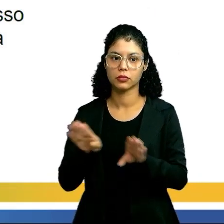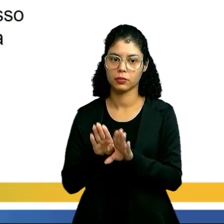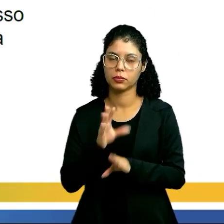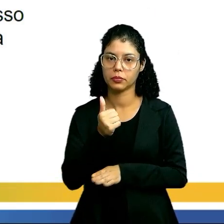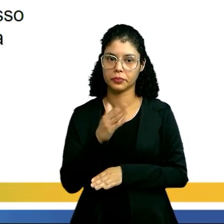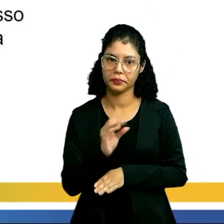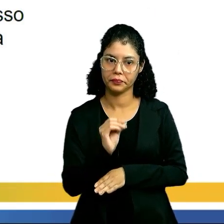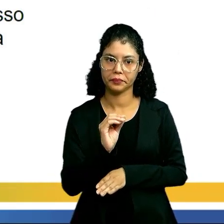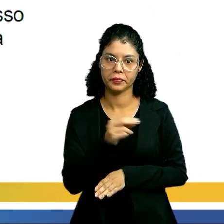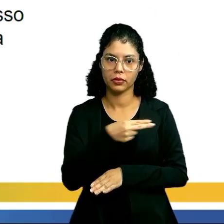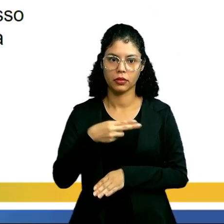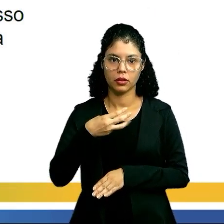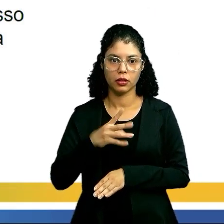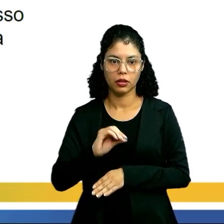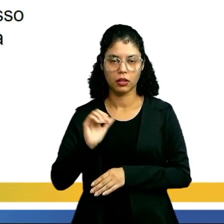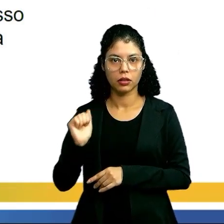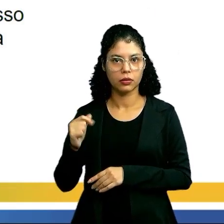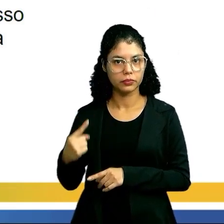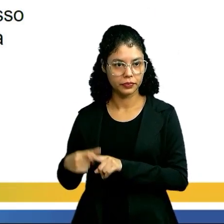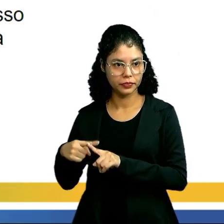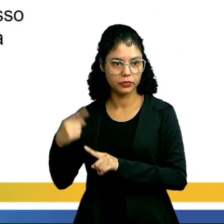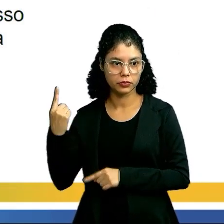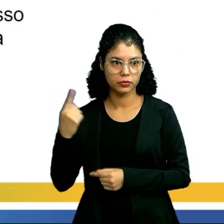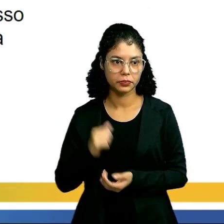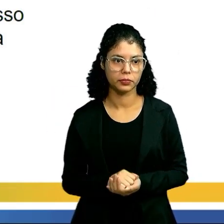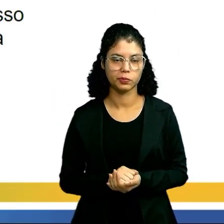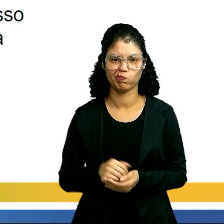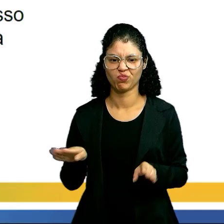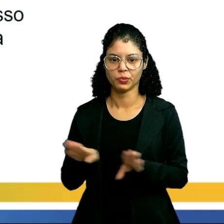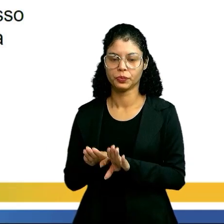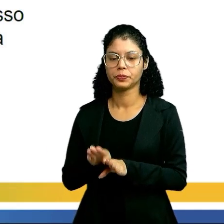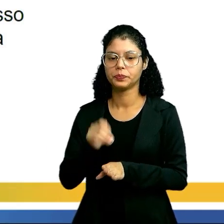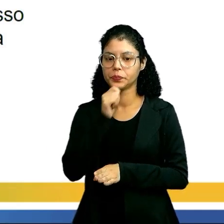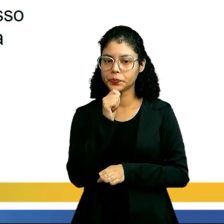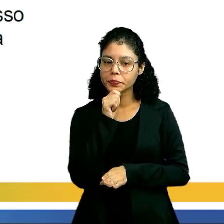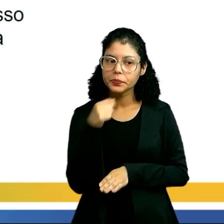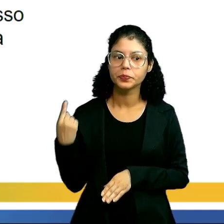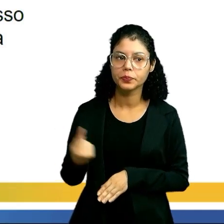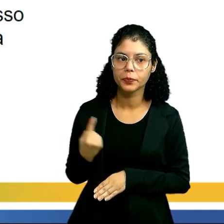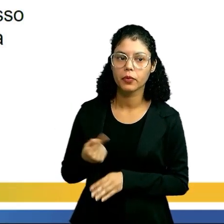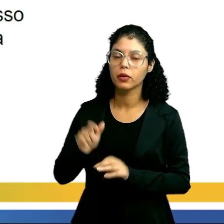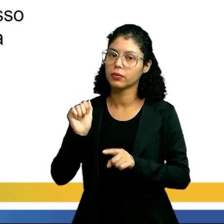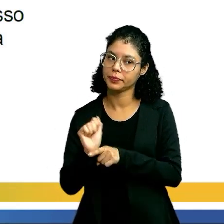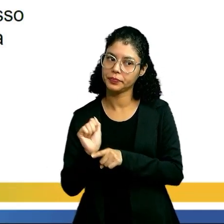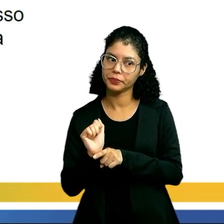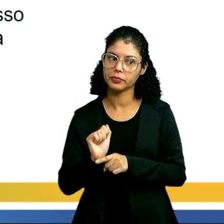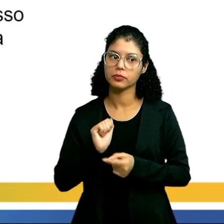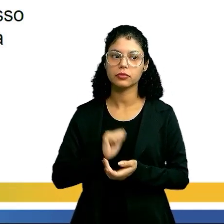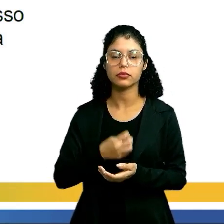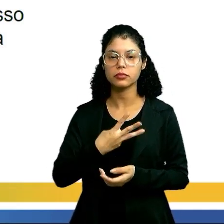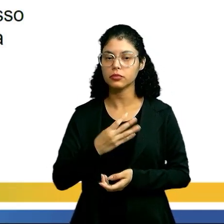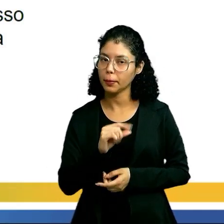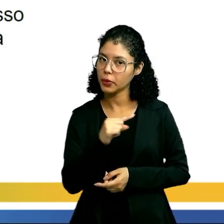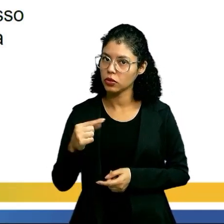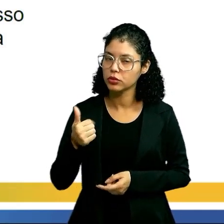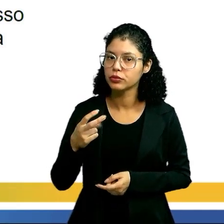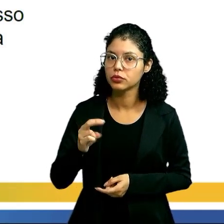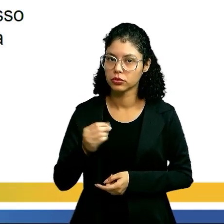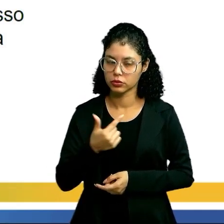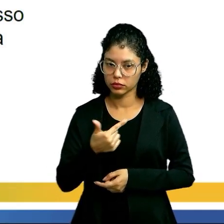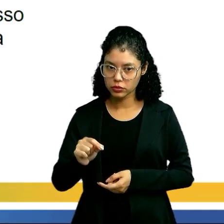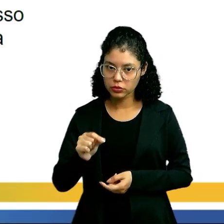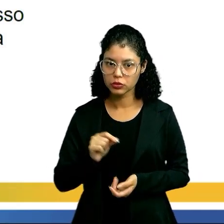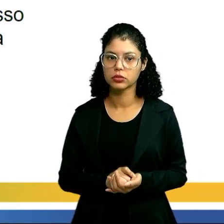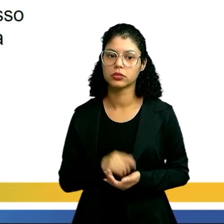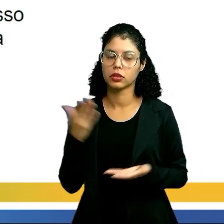ficar 10 graus igual a 30 menos A. O que eu vou fazer agora? Isolo A, 30 menos 10 é 20. Então,